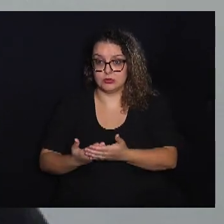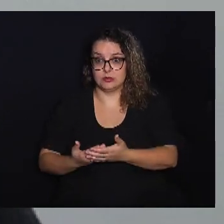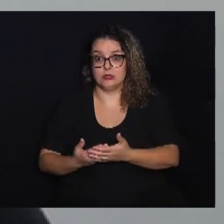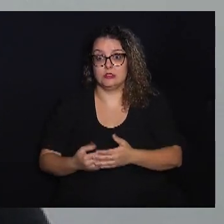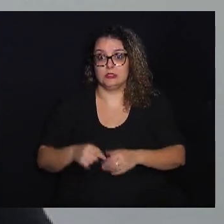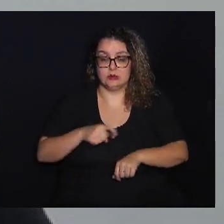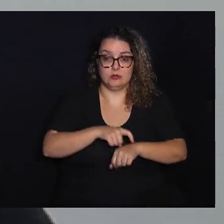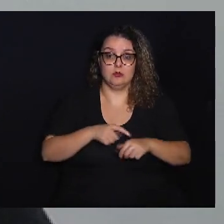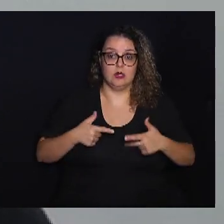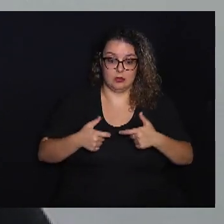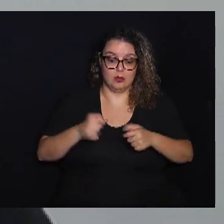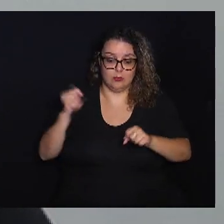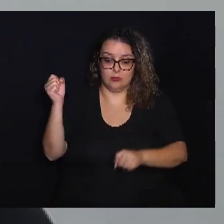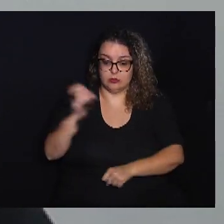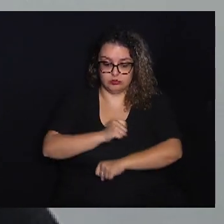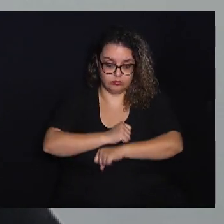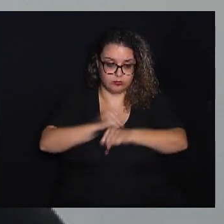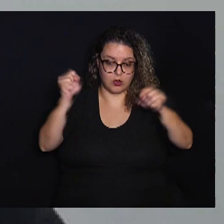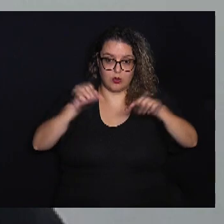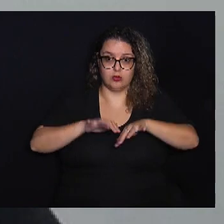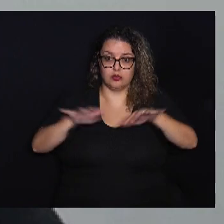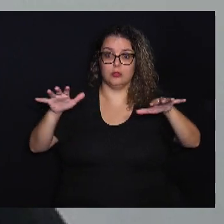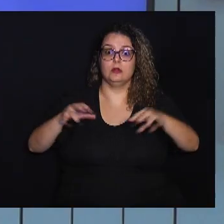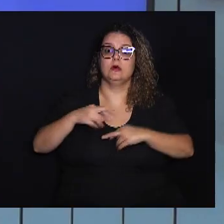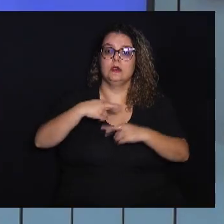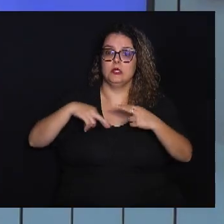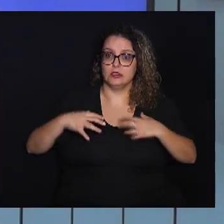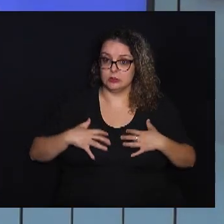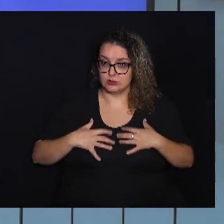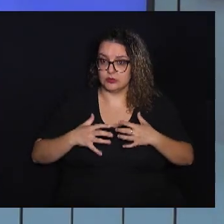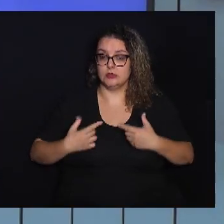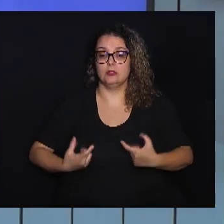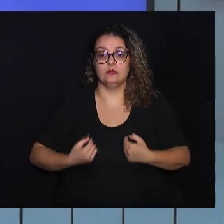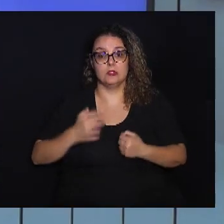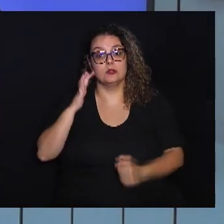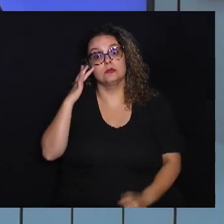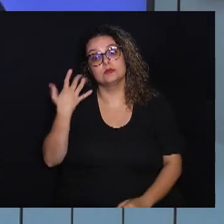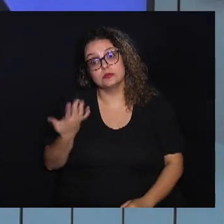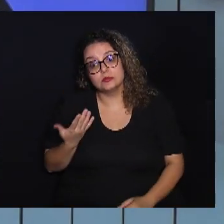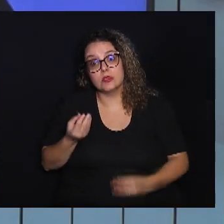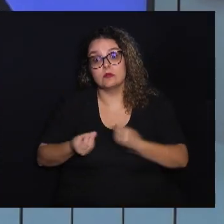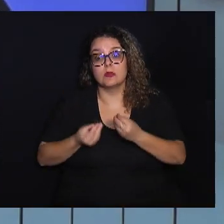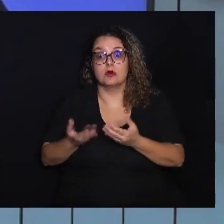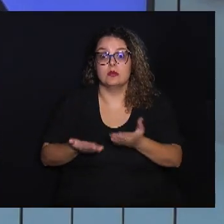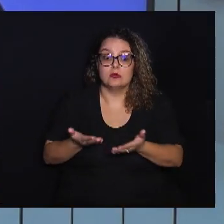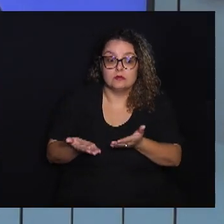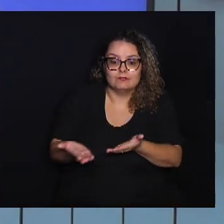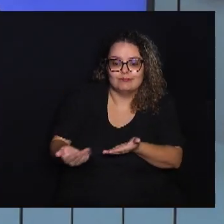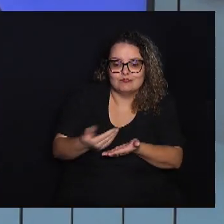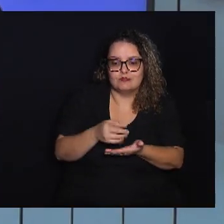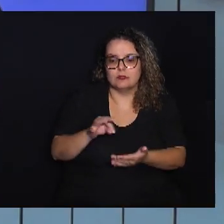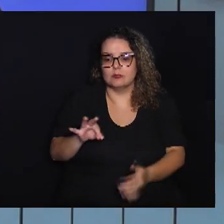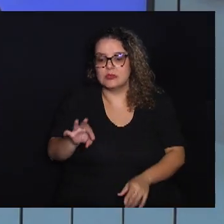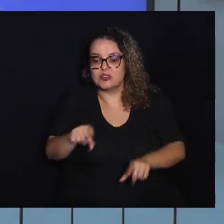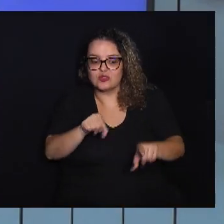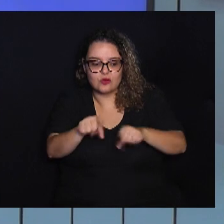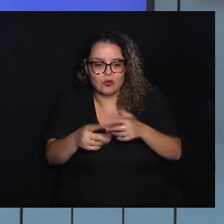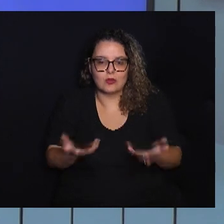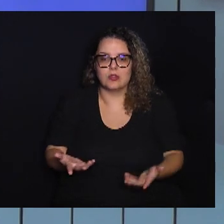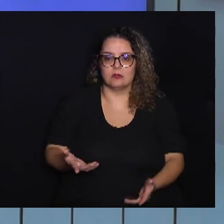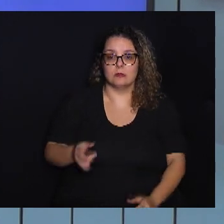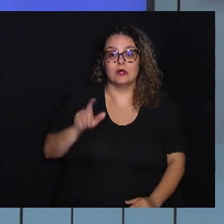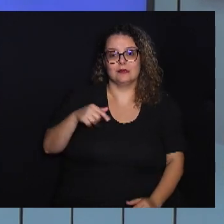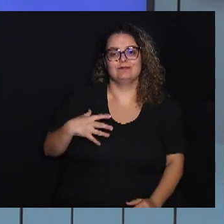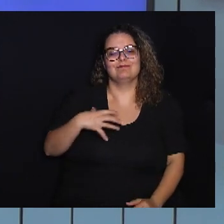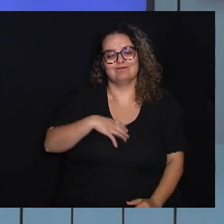particular a forma como a gente tria isso. Até porque, doutora, a qualidade do ar da cidade de São Paulo é a pior do mundo, né?